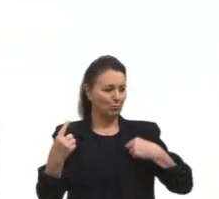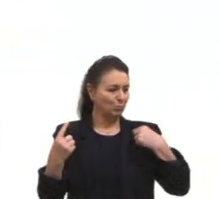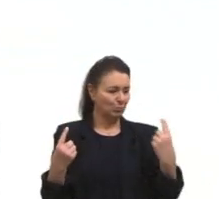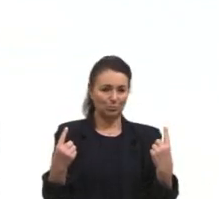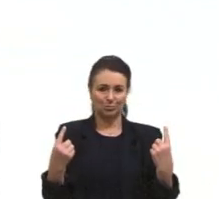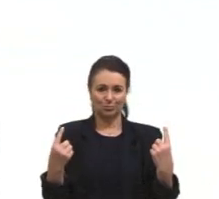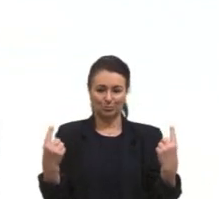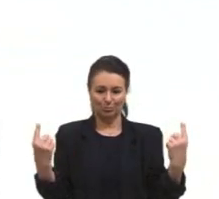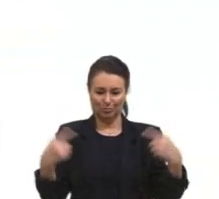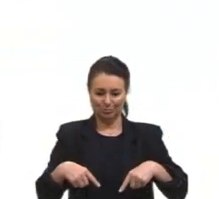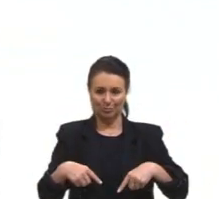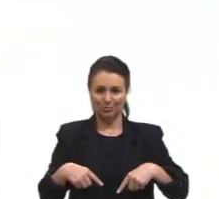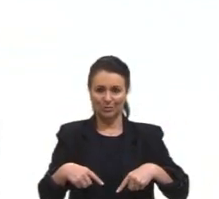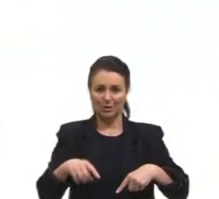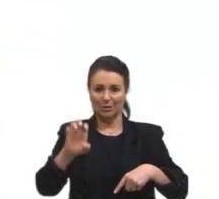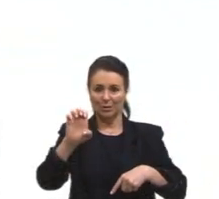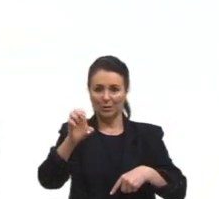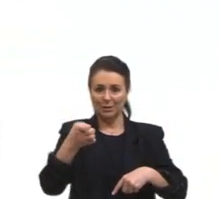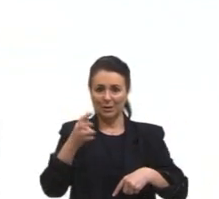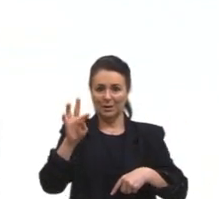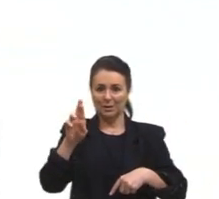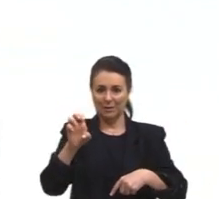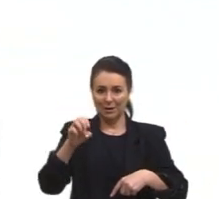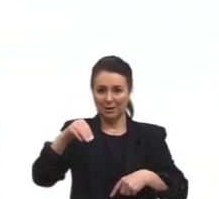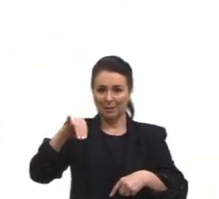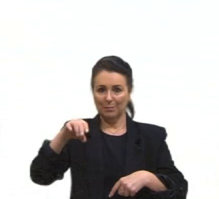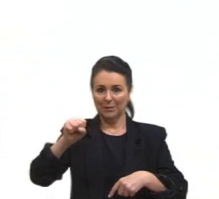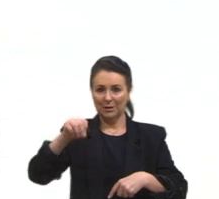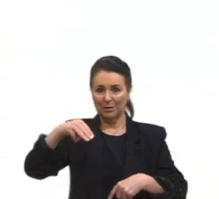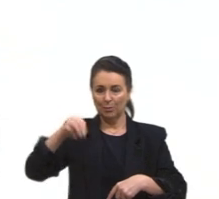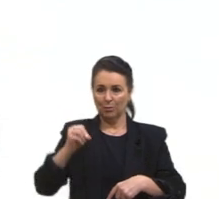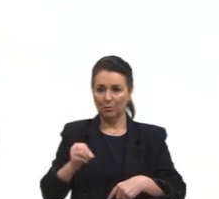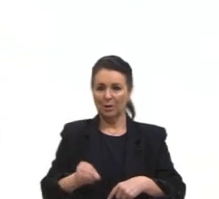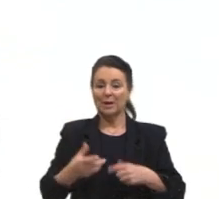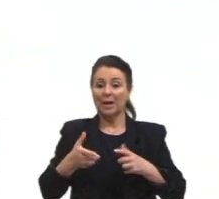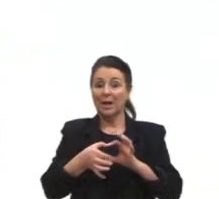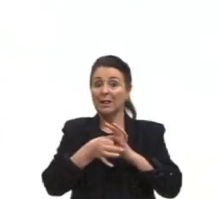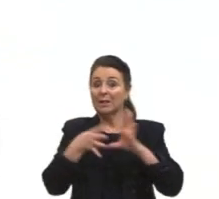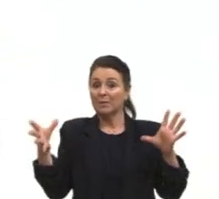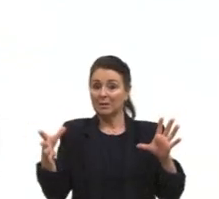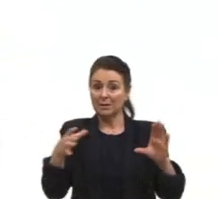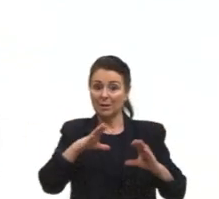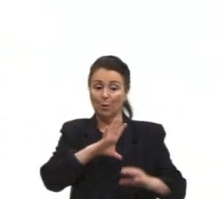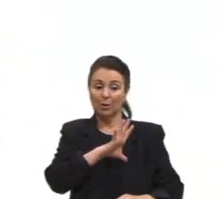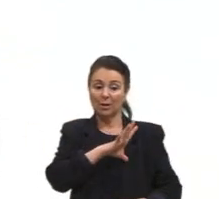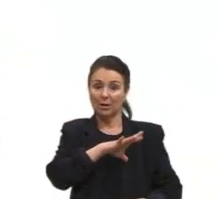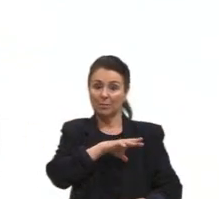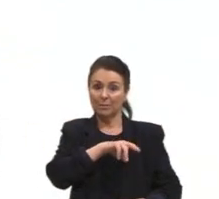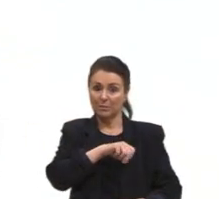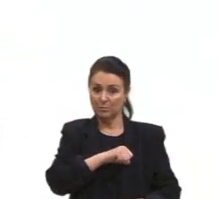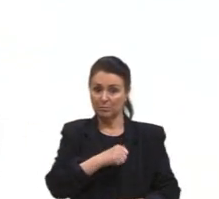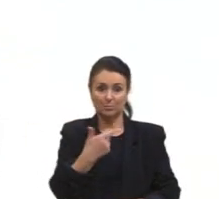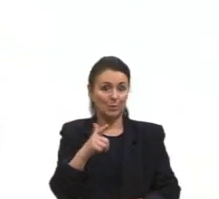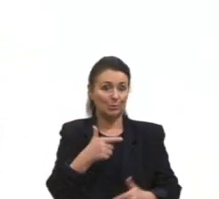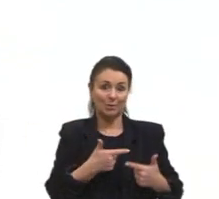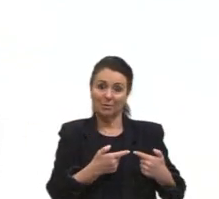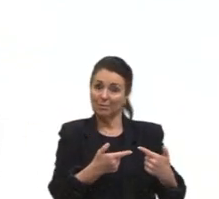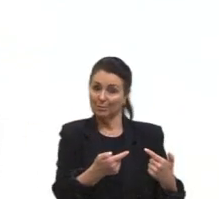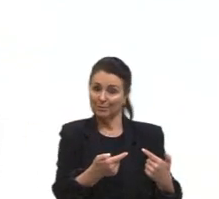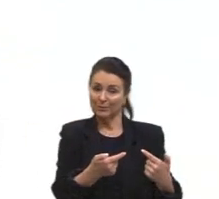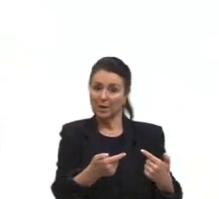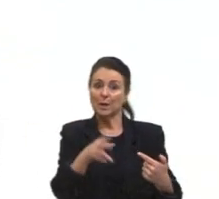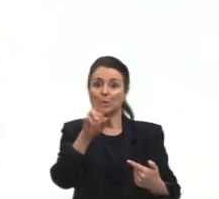o pessoal ali da libertação de Palestina eles não tem arma para vocês terem uma ideia eles acabam tocando que pedras nos